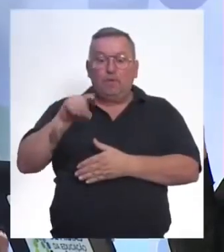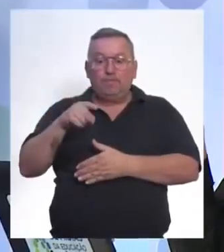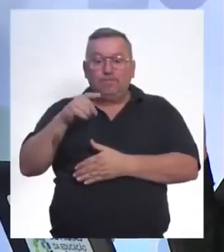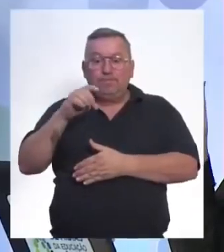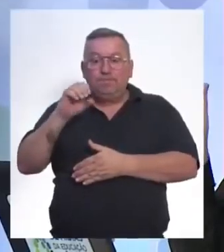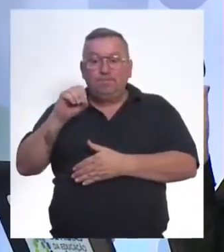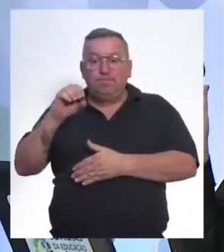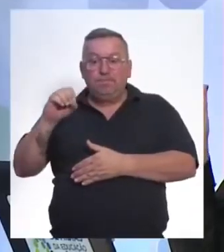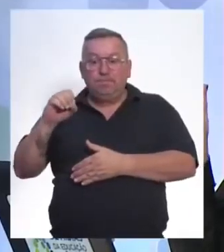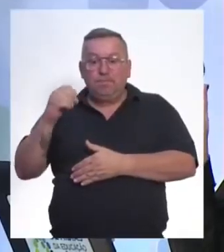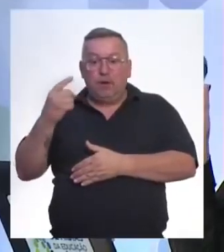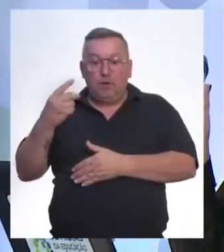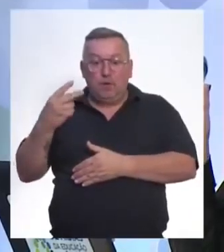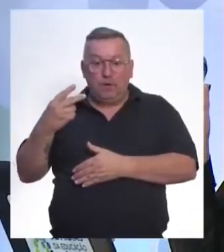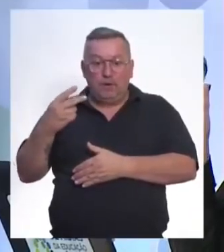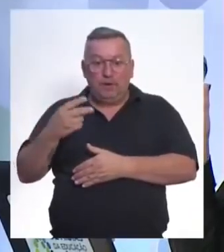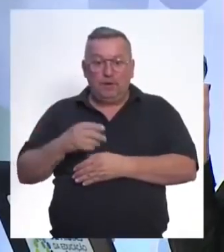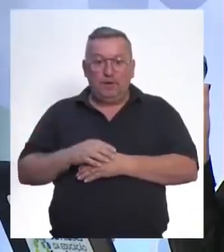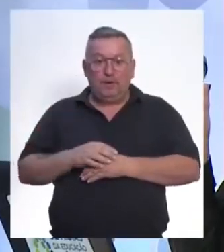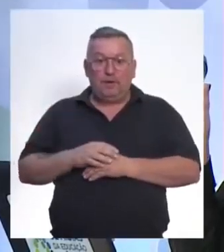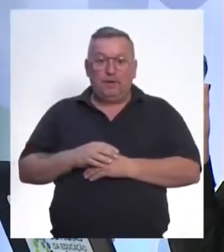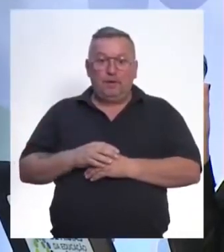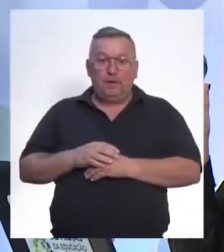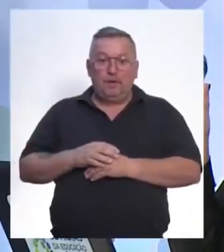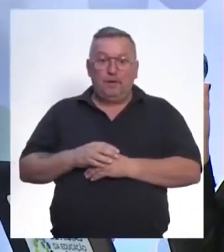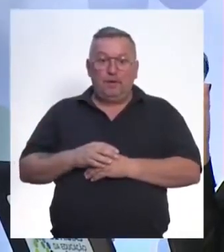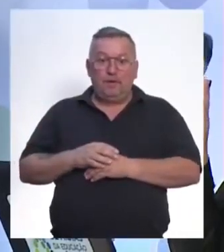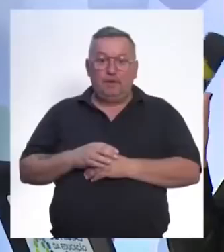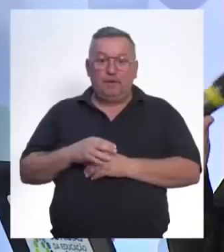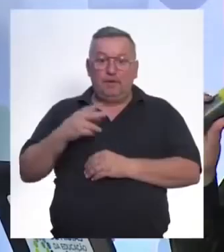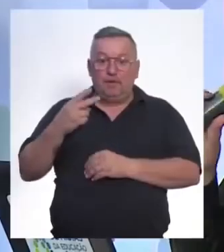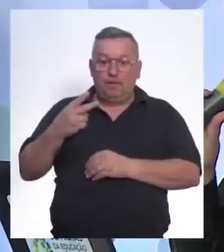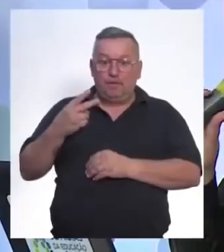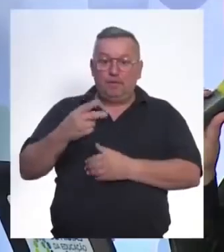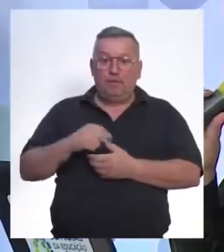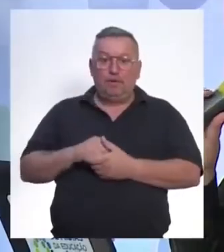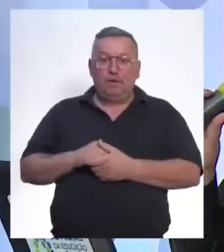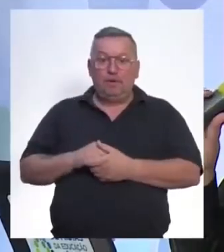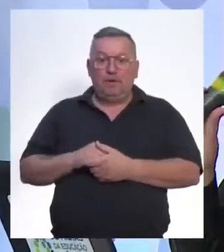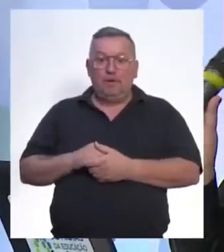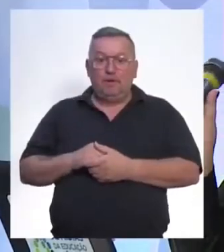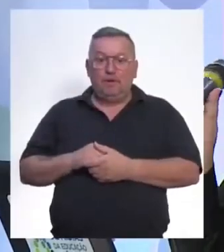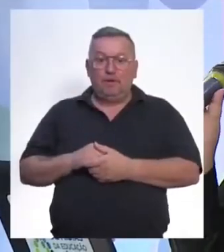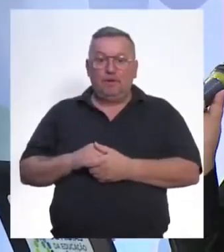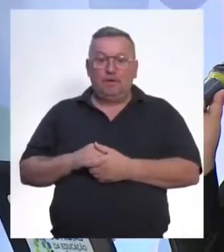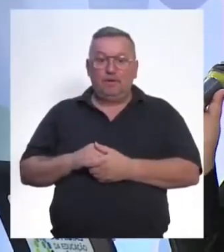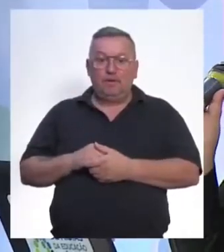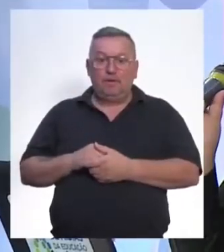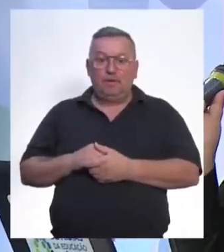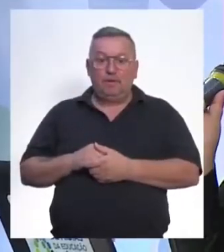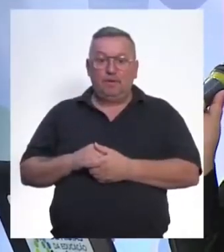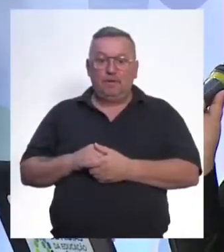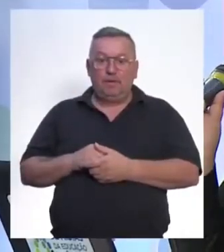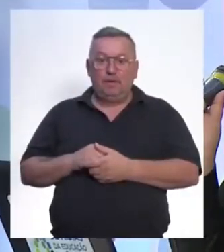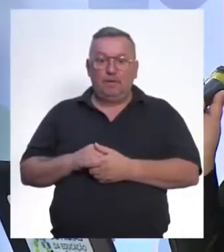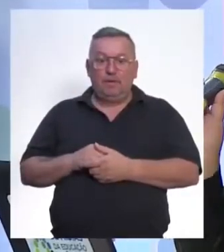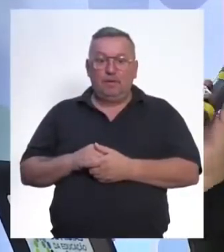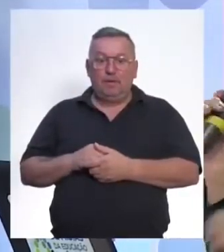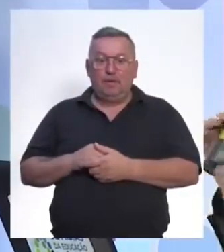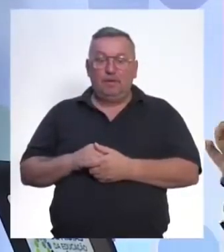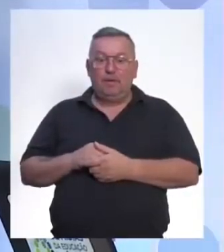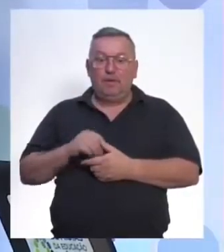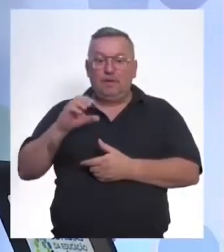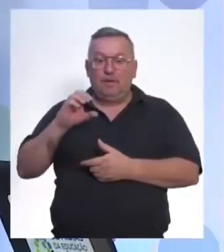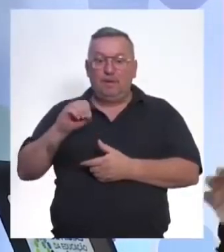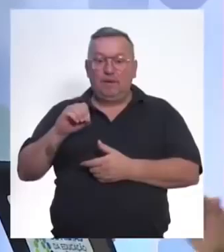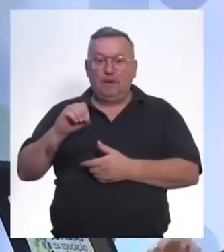Ó? 2. Aí eu venho lá da direita para a esquerda e conto quantas, Alessandra? 2. 2. Conto 1, conto 2. Olha